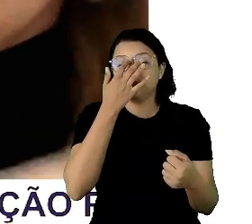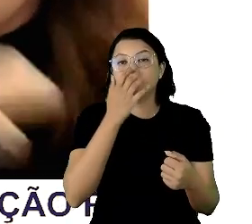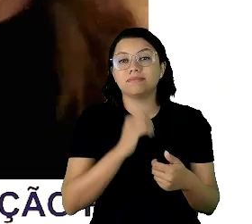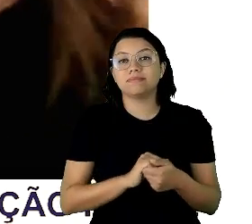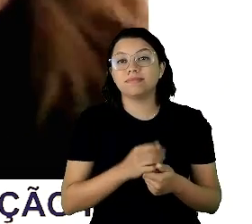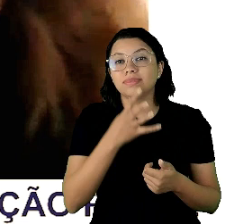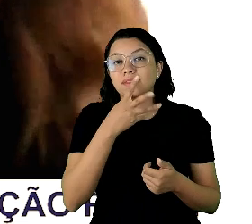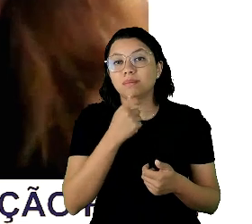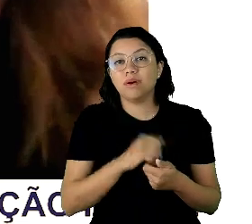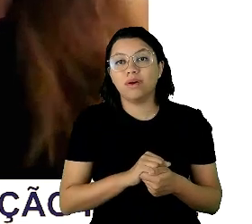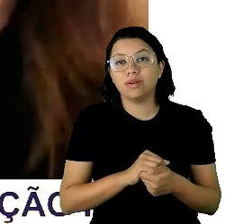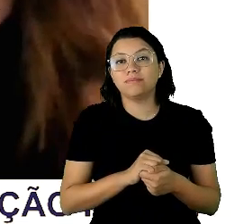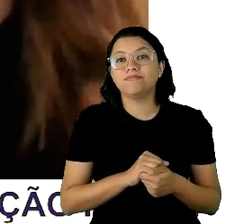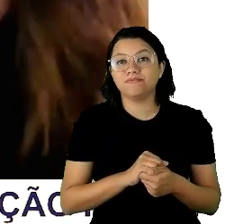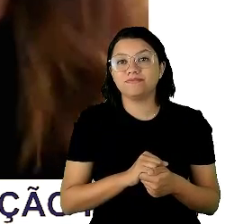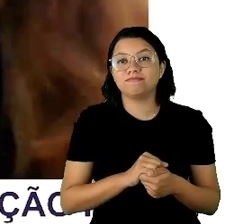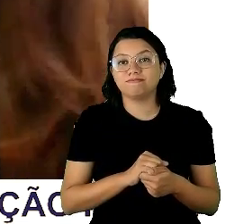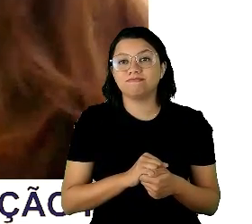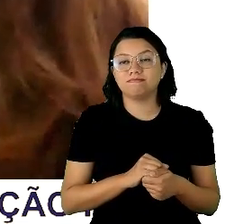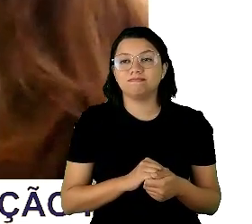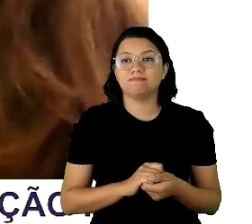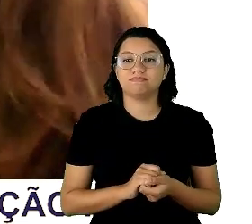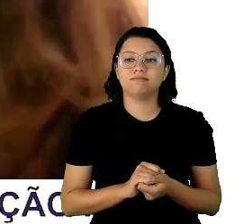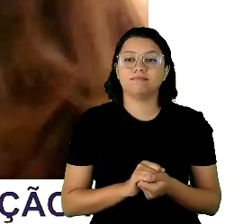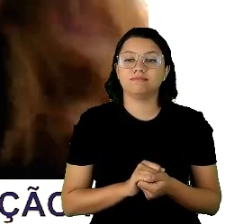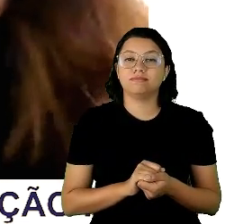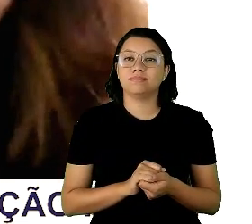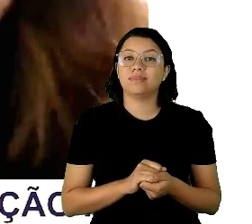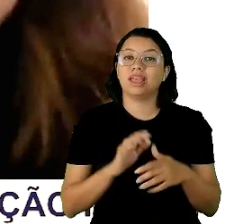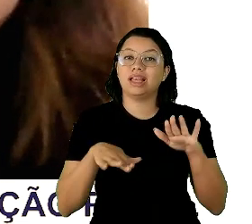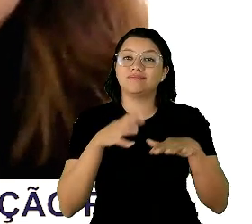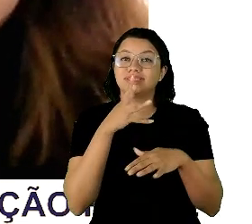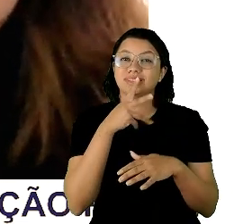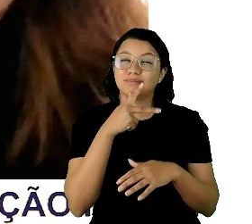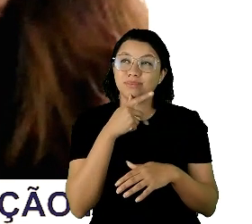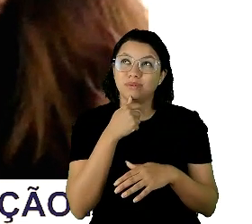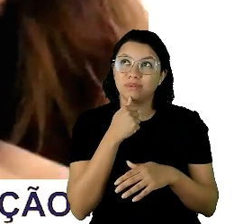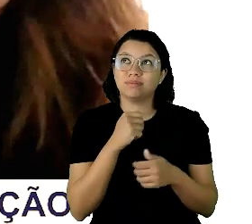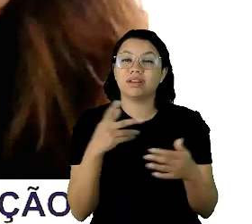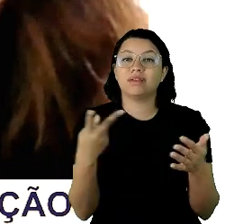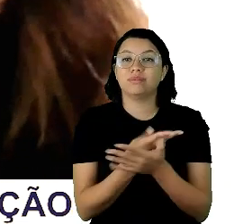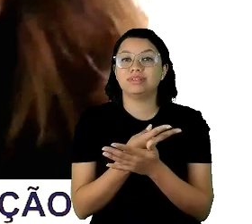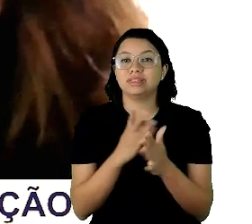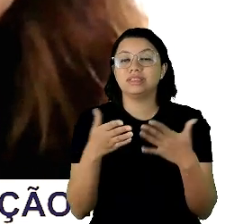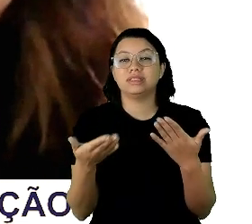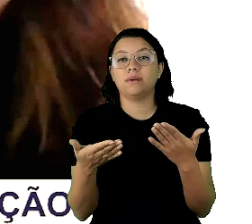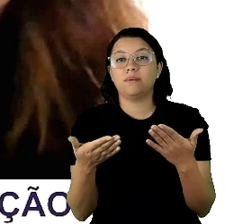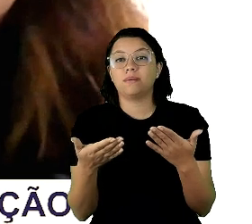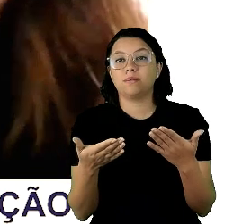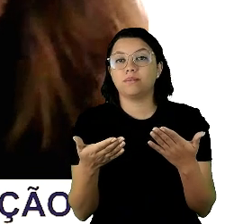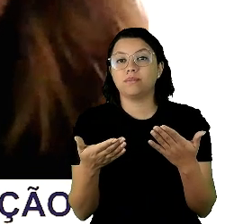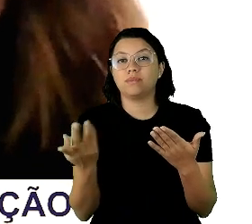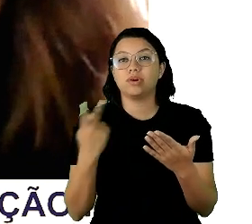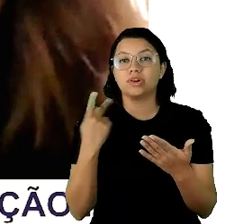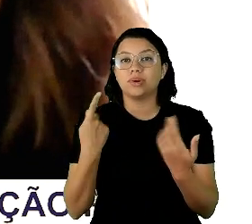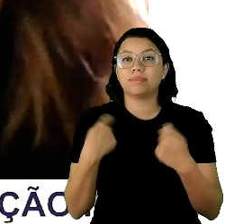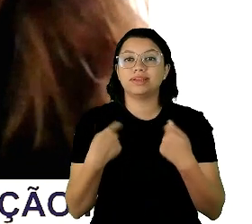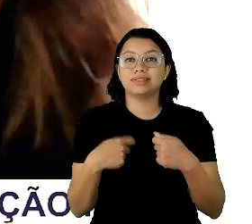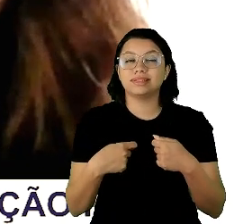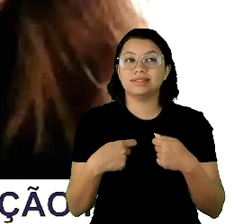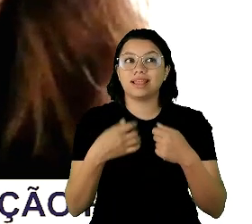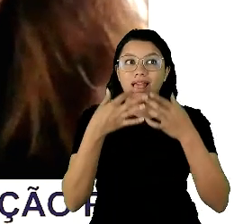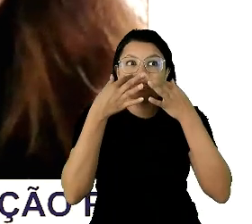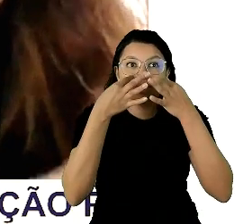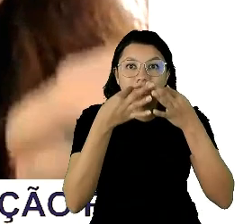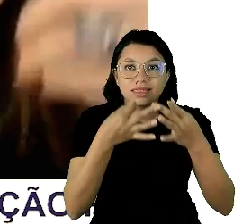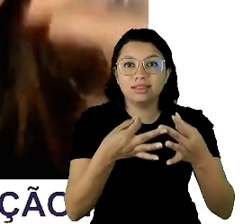assim, às vezes ela demora para vir. Então, a gente tem que prestar atenção nesse tipo de